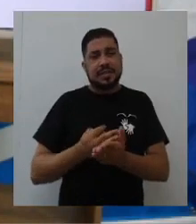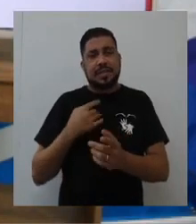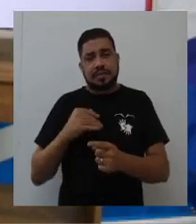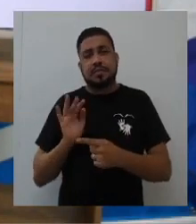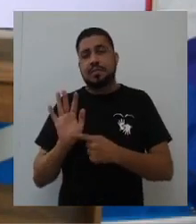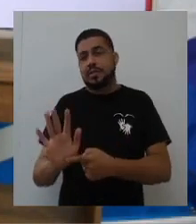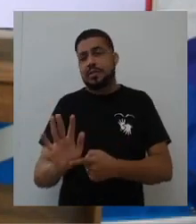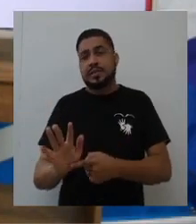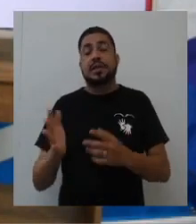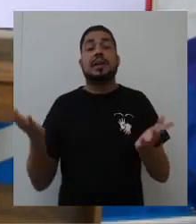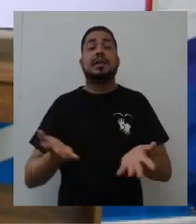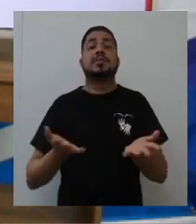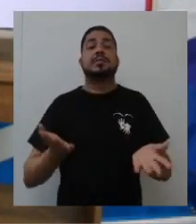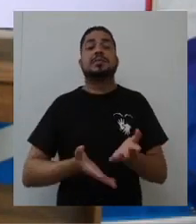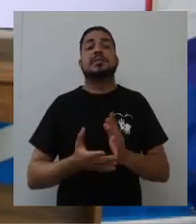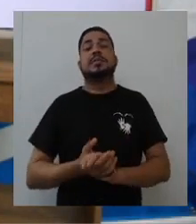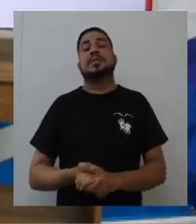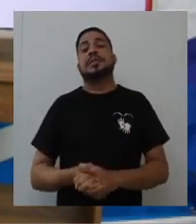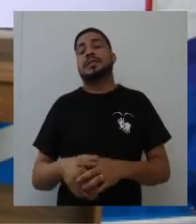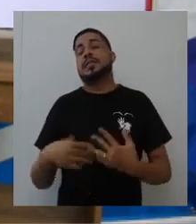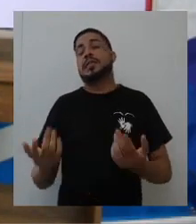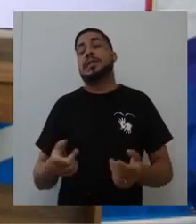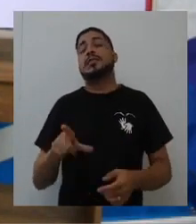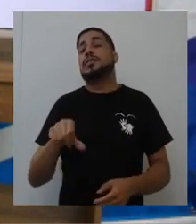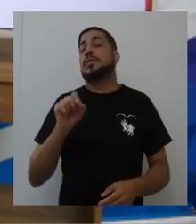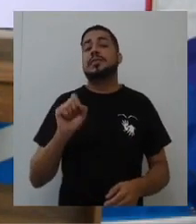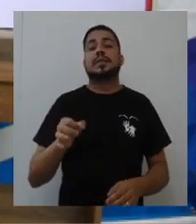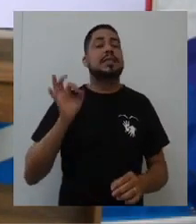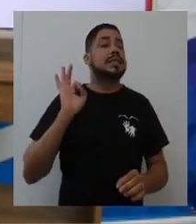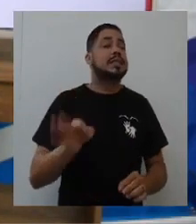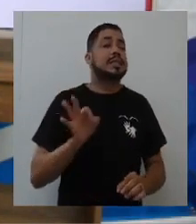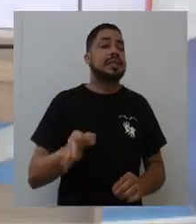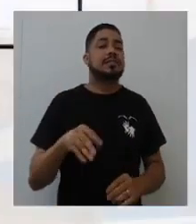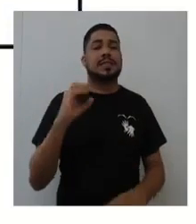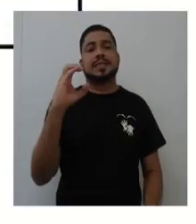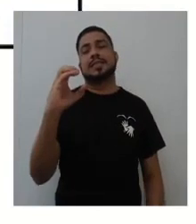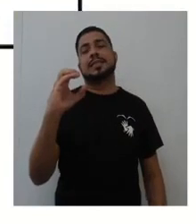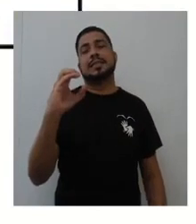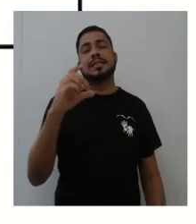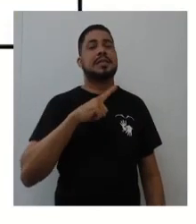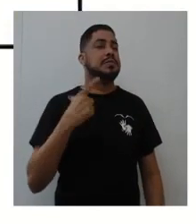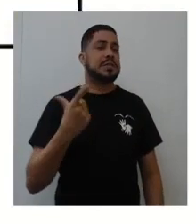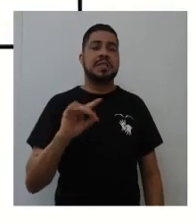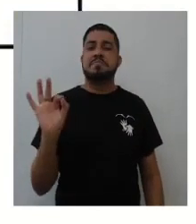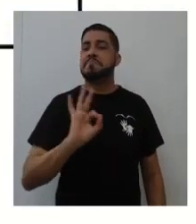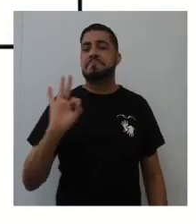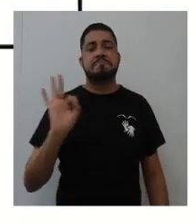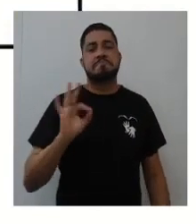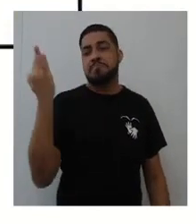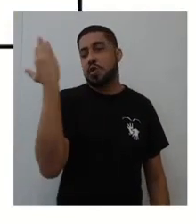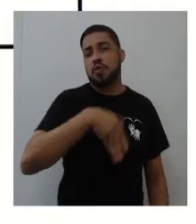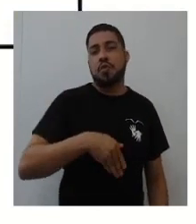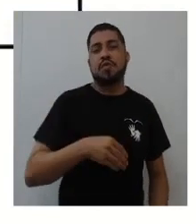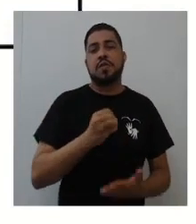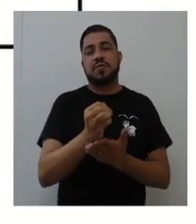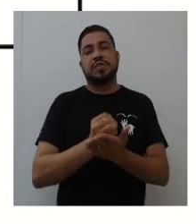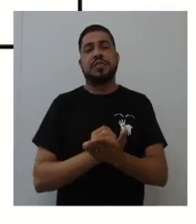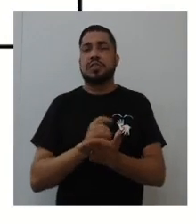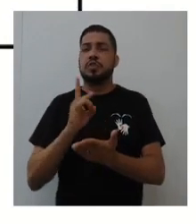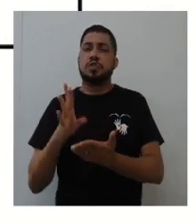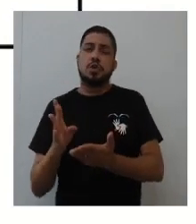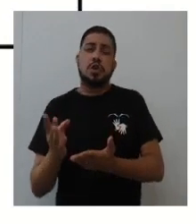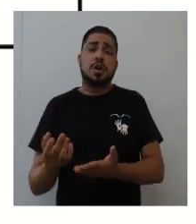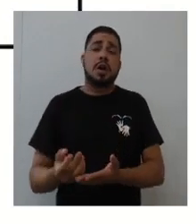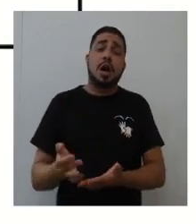mostrar agora para vocês. E a alternativa ideal é a letra C. Não há nenhuma evidência oficial, apenas